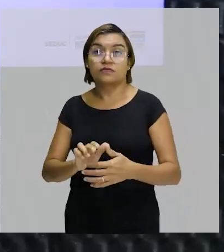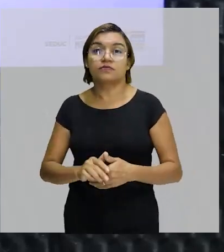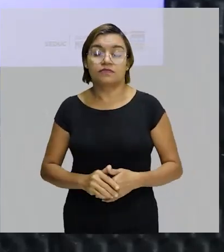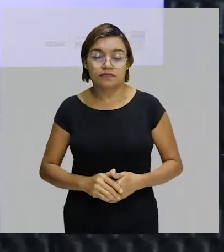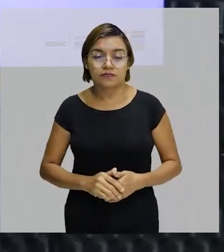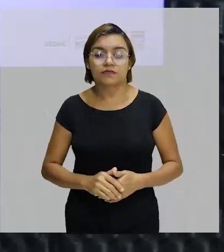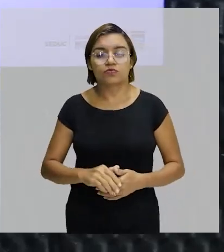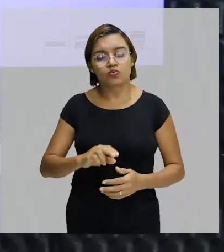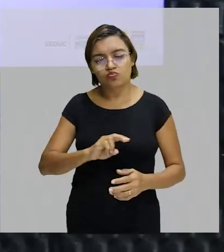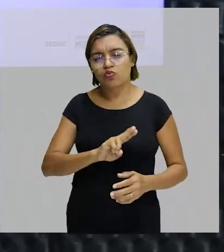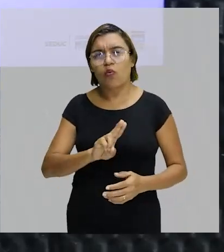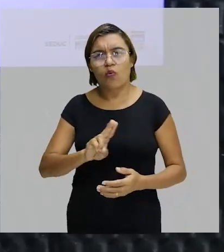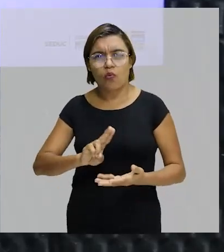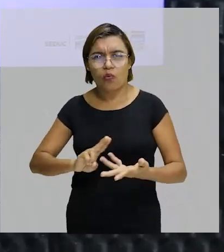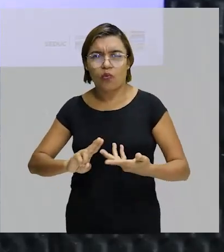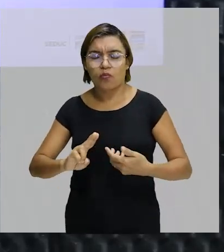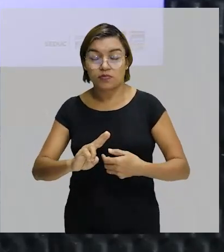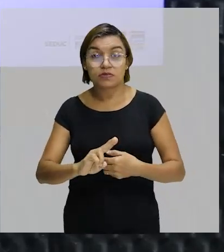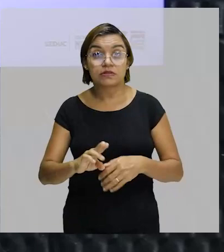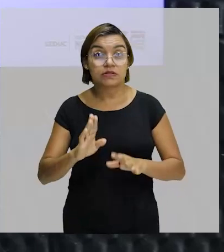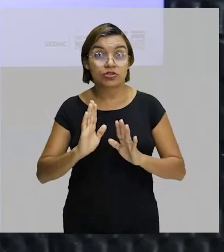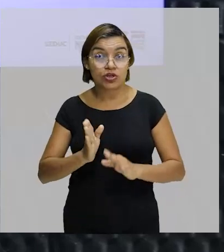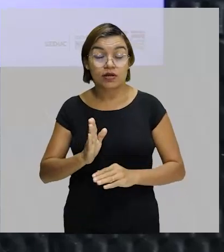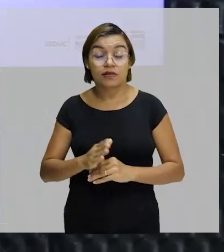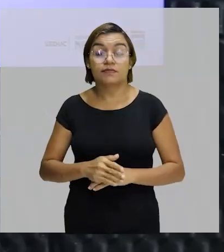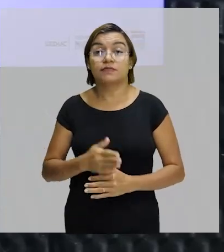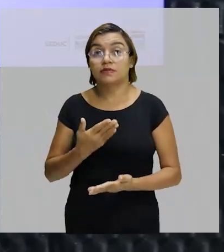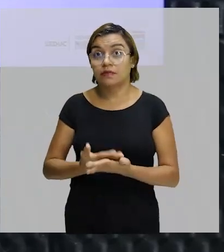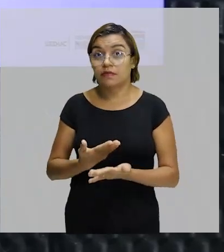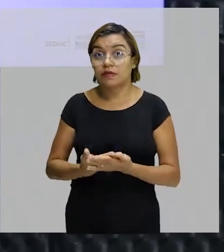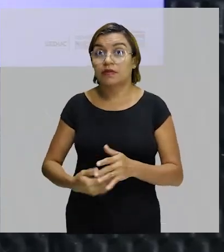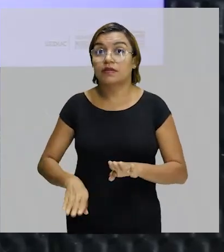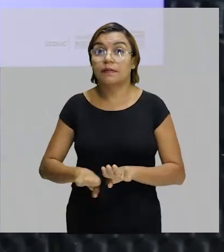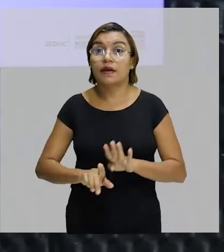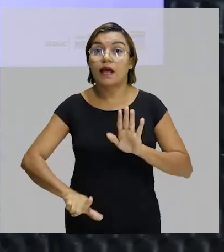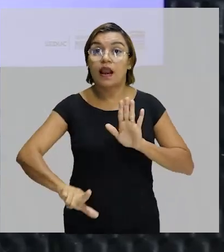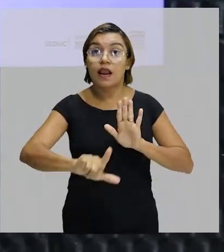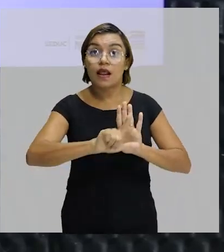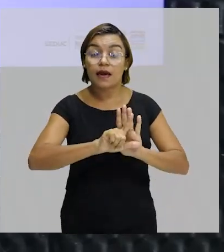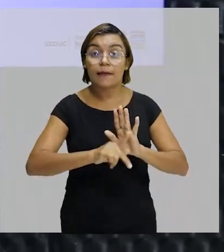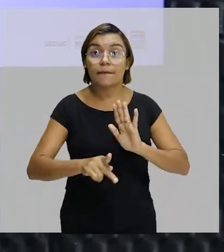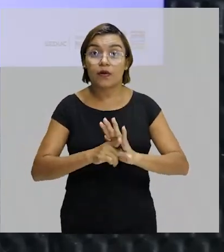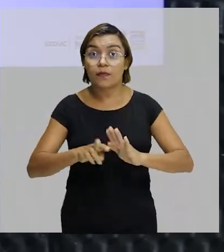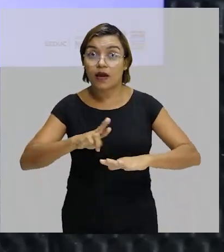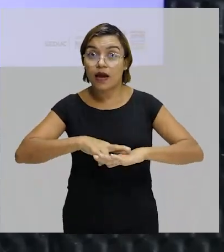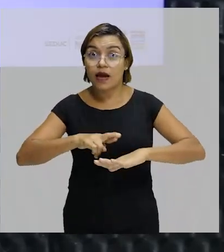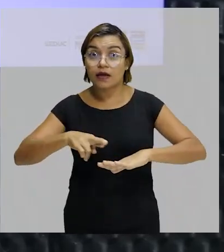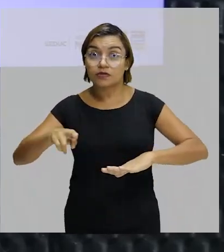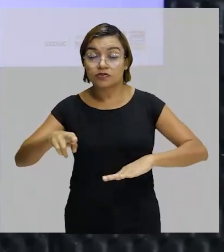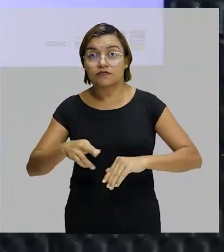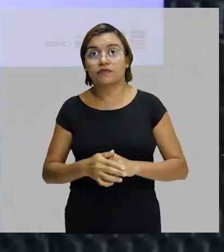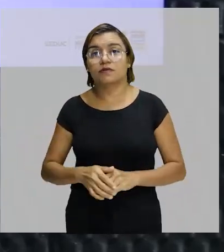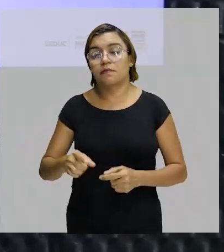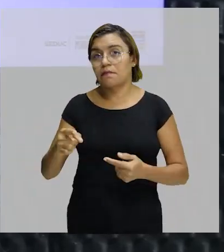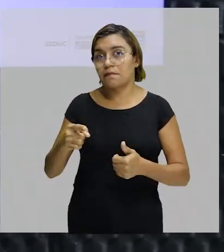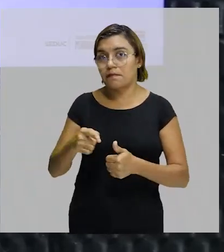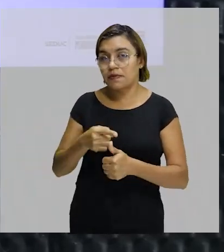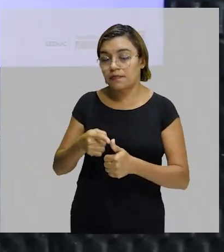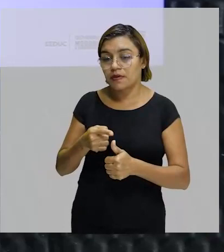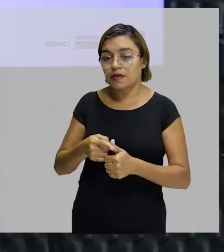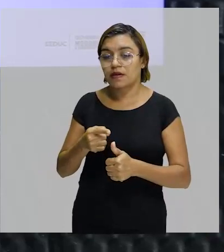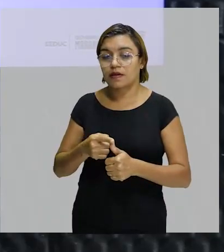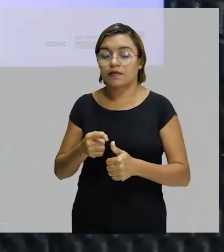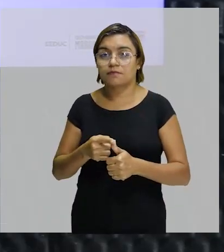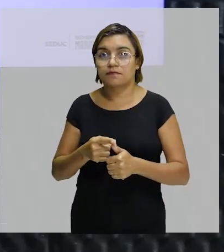pósitron, nêutron, certo? Também já trabalhamos as leis da radioatividade. A primeira lei que fala da emissão das